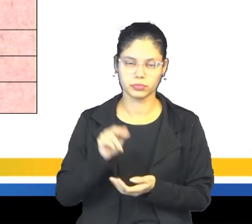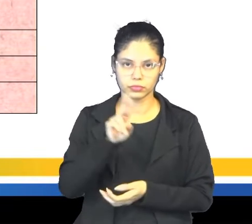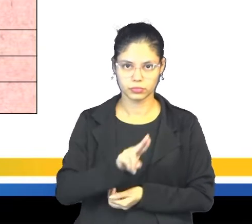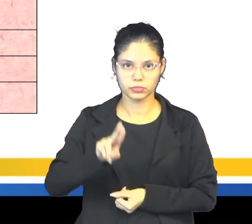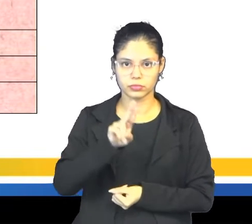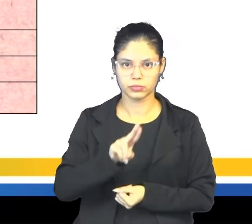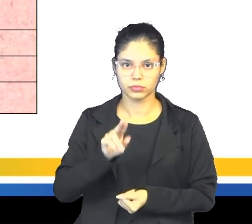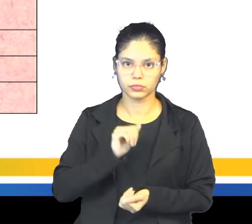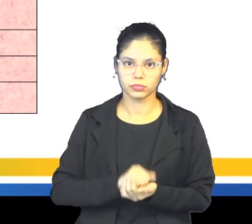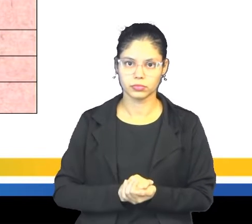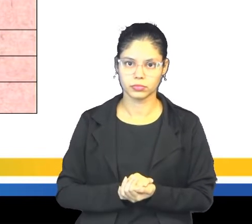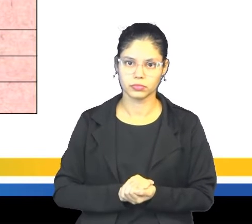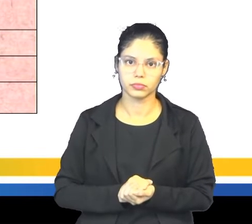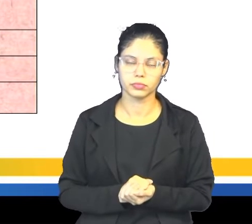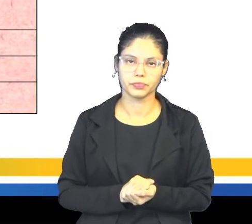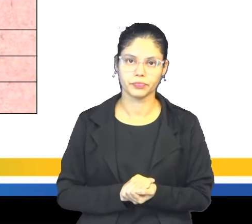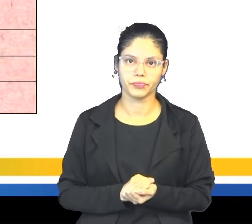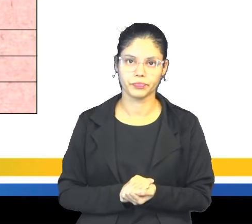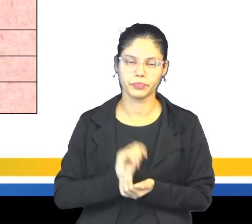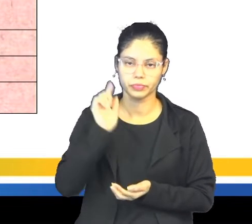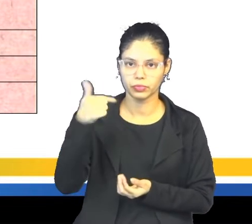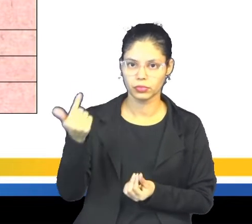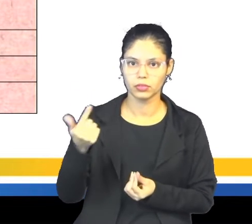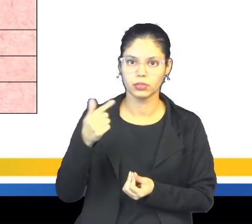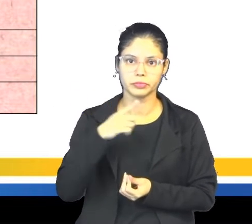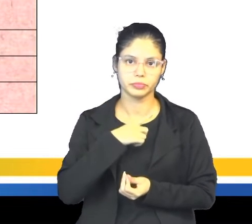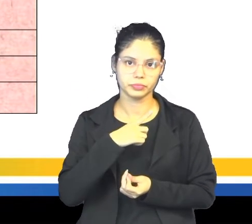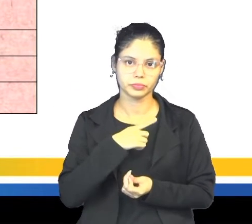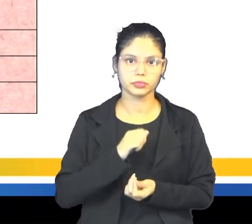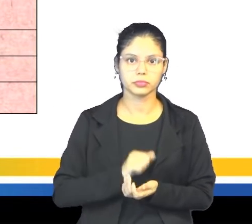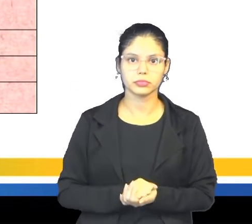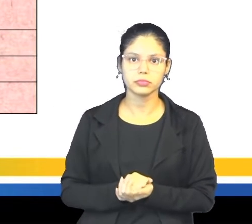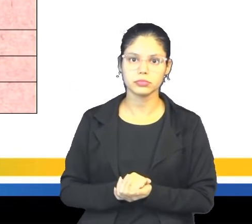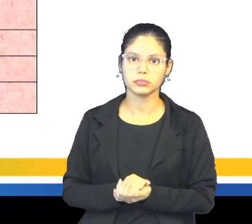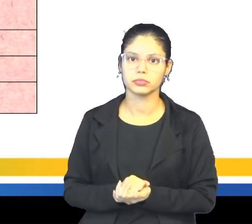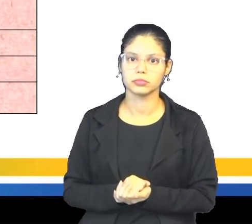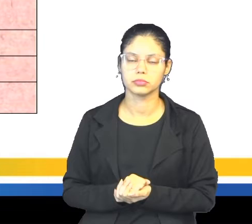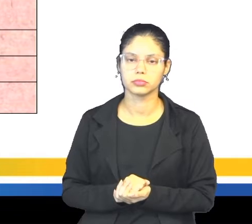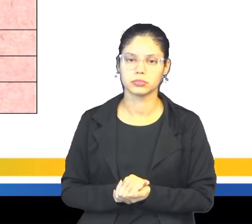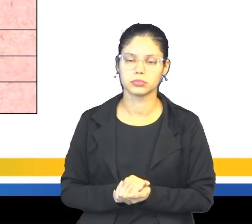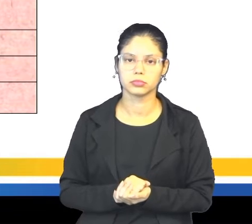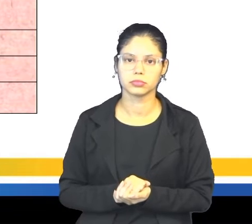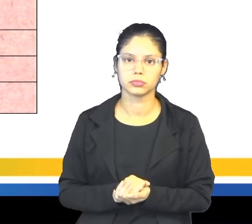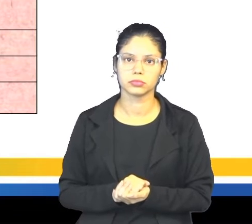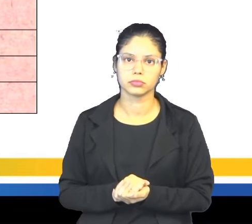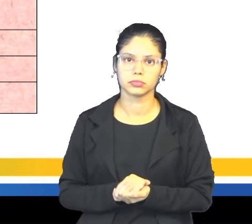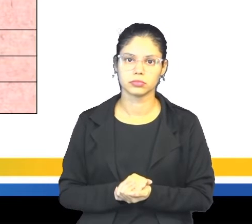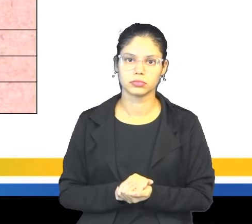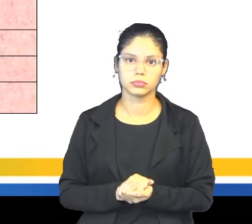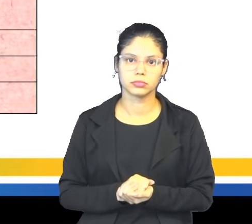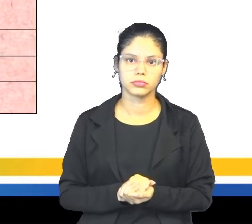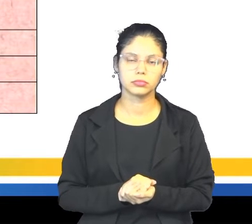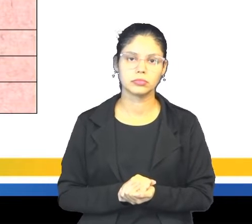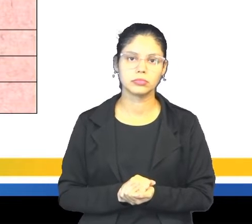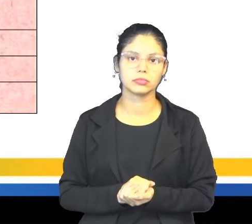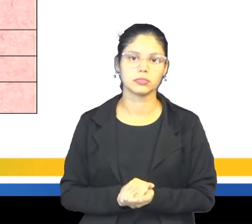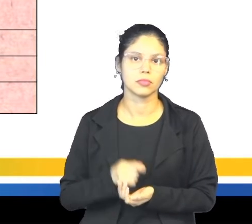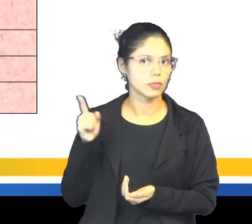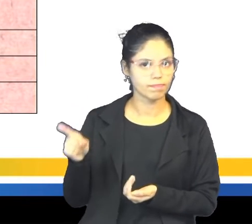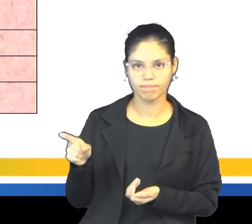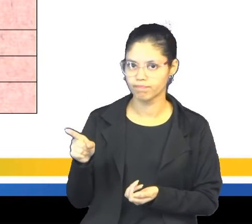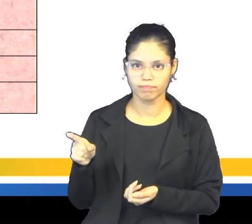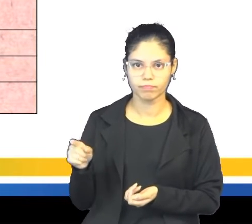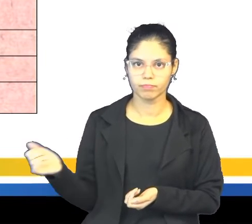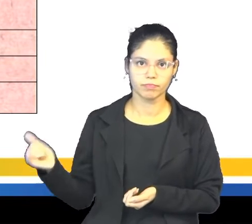utilizar esse going to. Na próxima nós temos he isn't going to travel tomorrow. Ele não